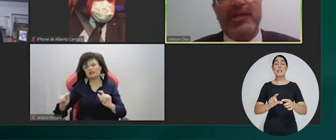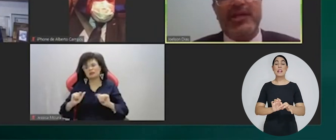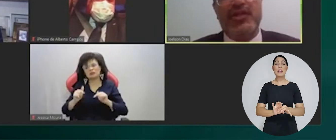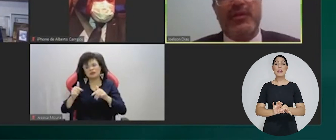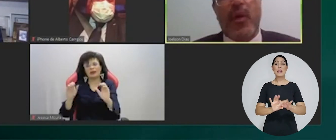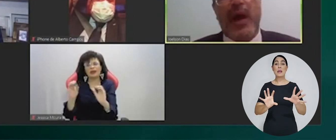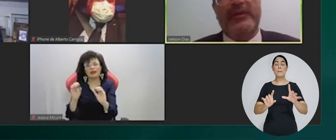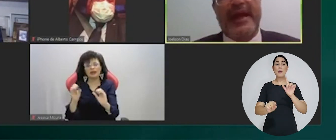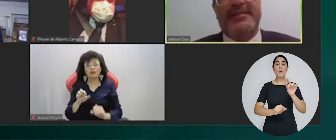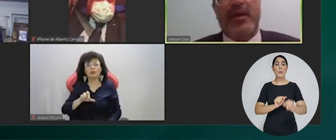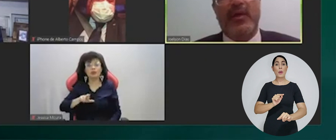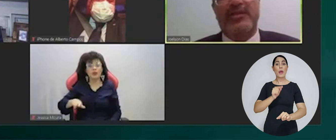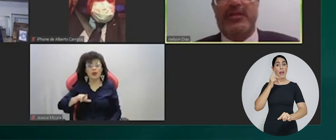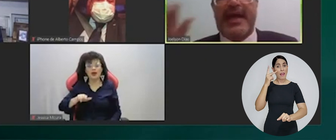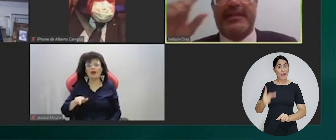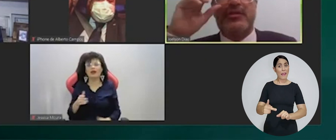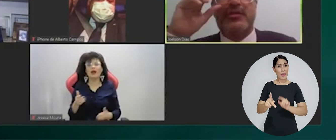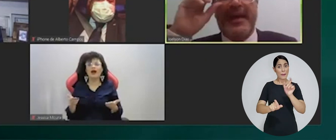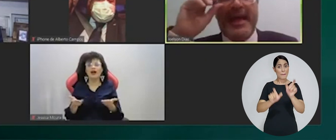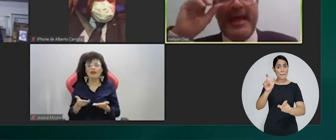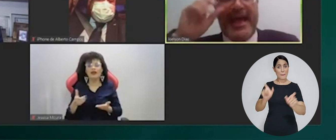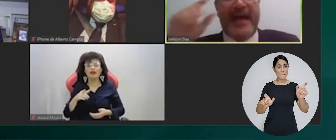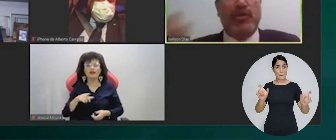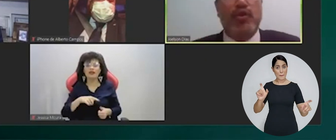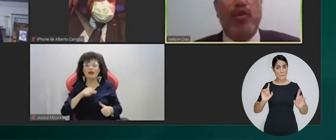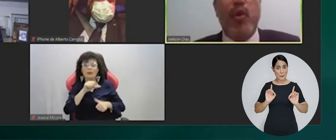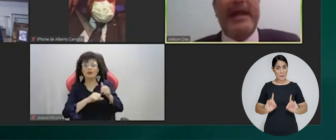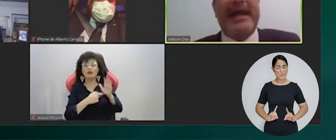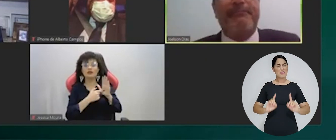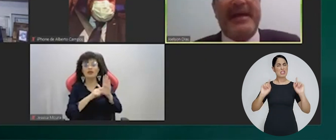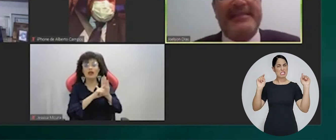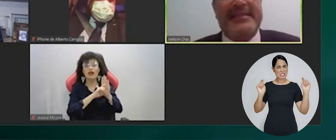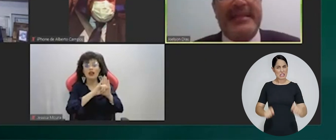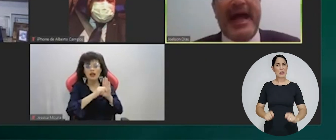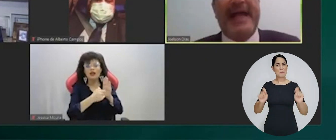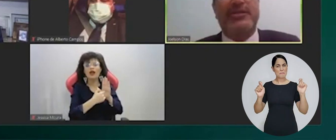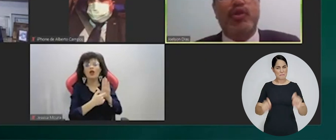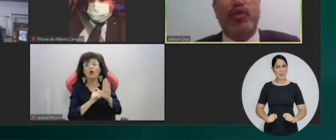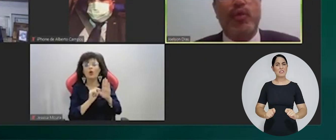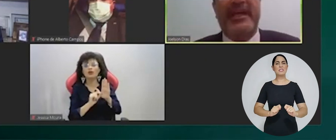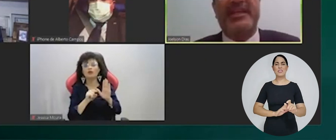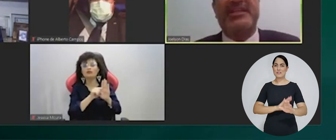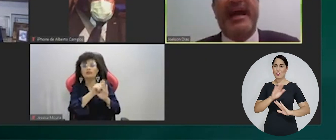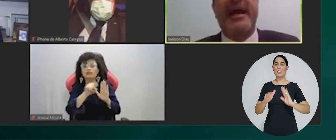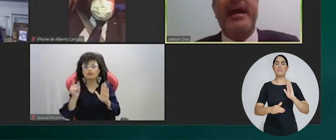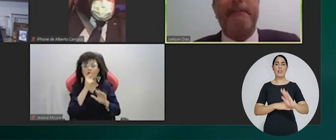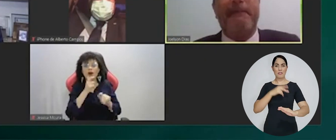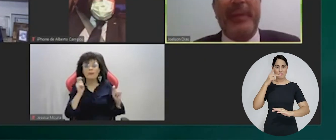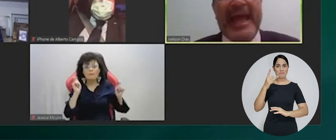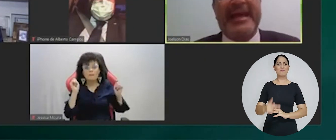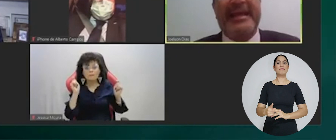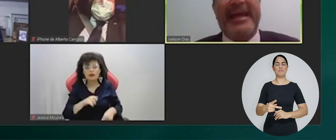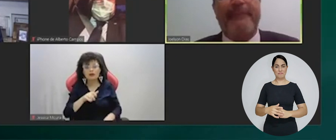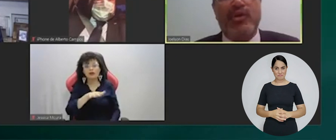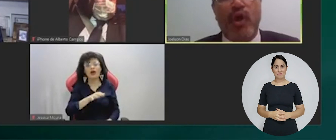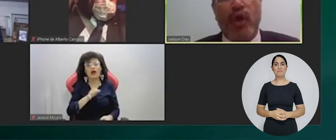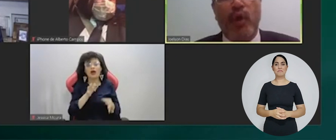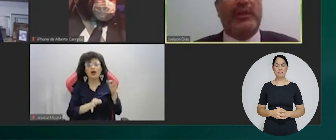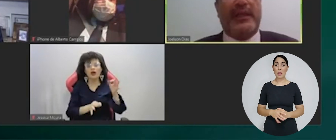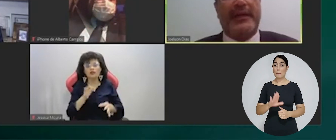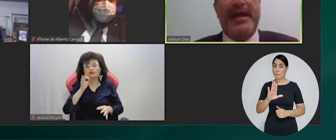com a alteração legislativa, é a sua capacidade jurídica plena